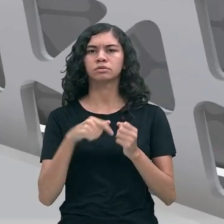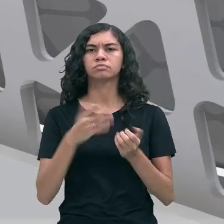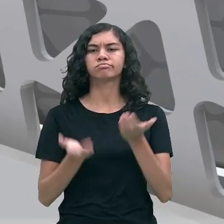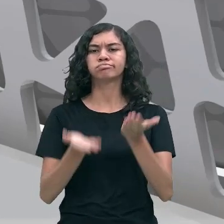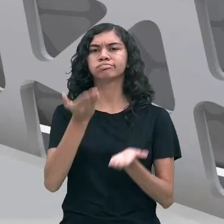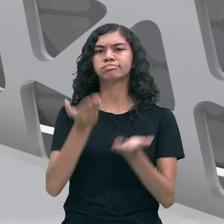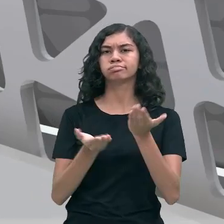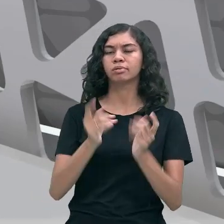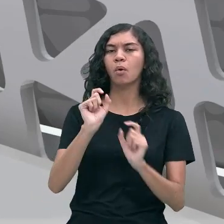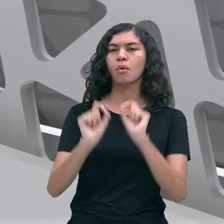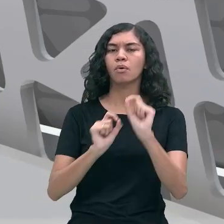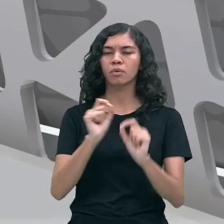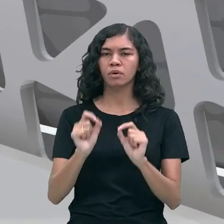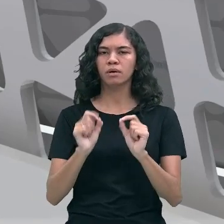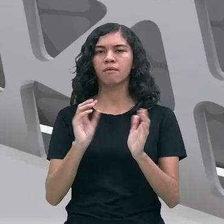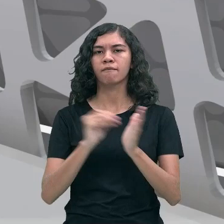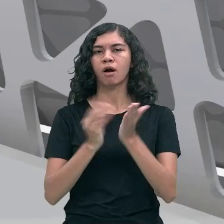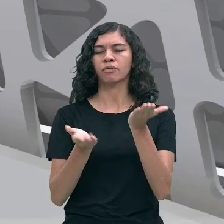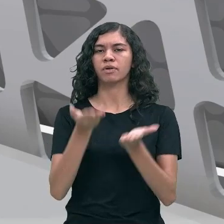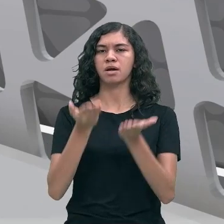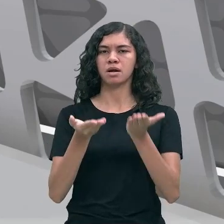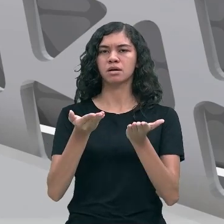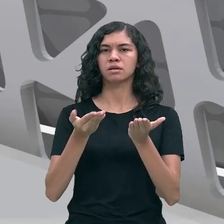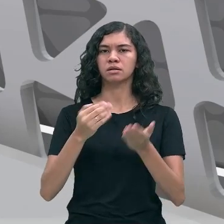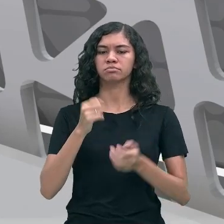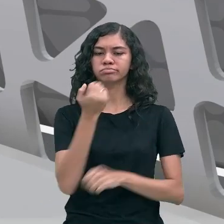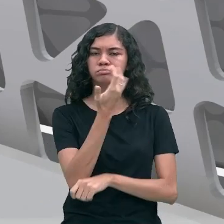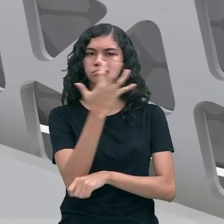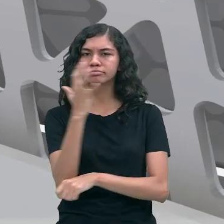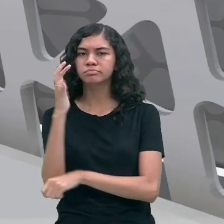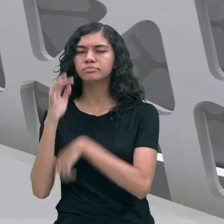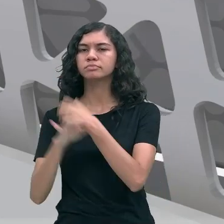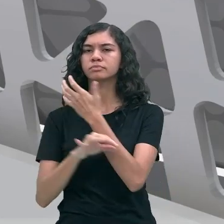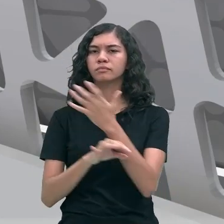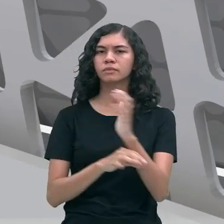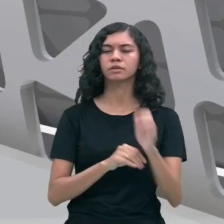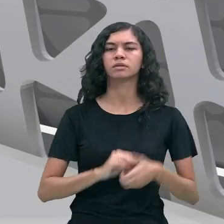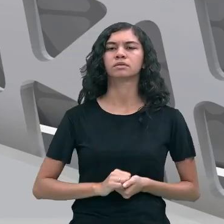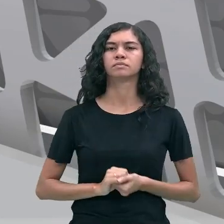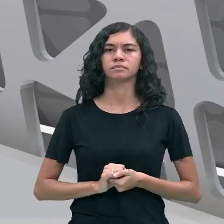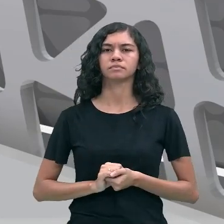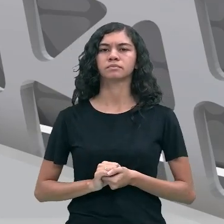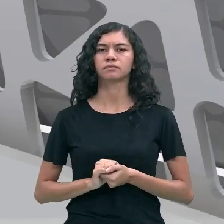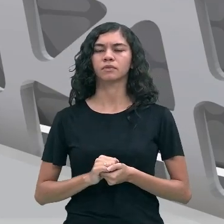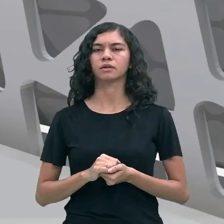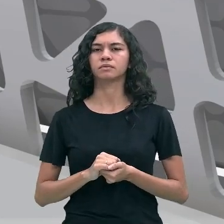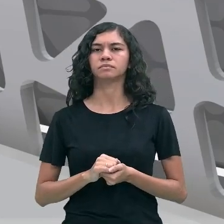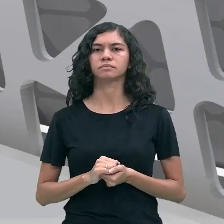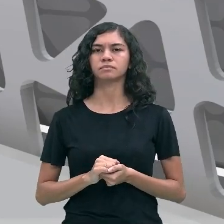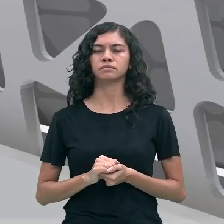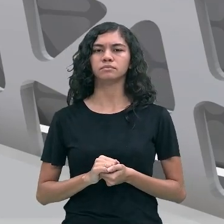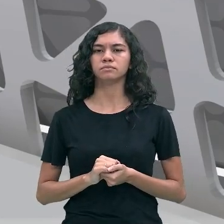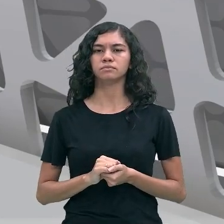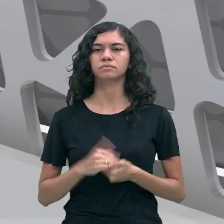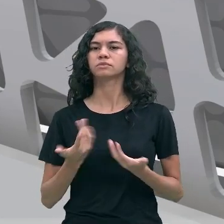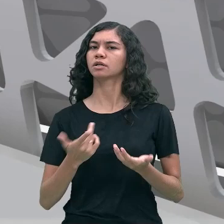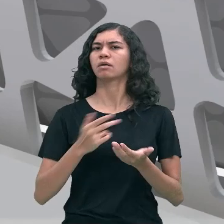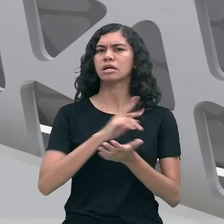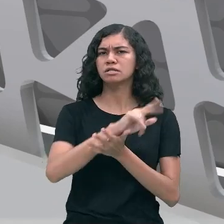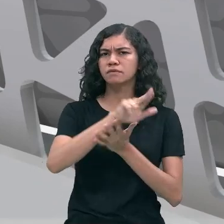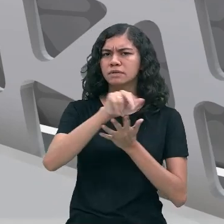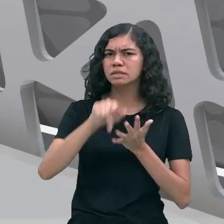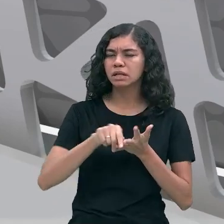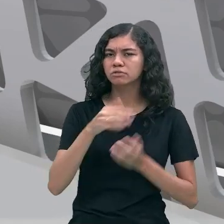meio ambiente e vai fazer com que outras espécies que sejam menores acabam sumindo, a diversidade de espécies de peixe